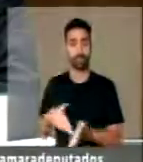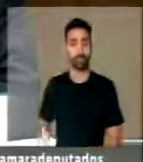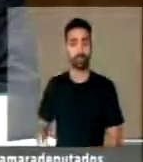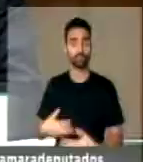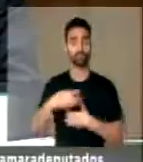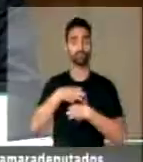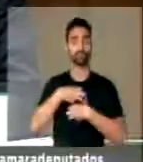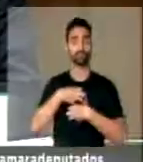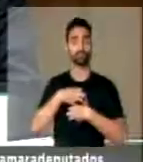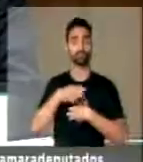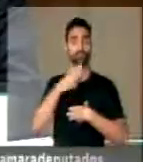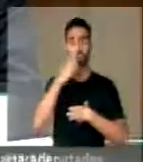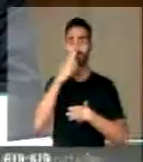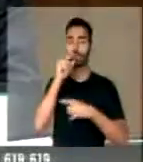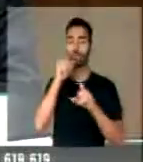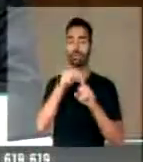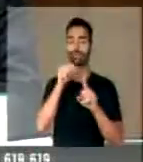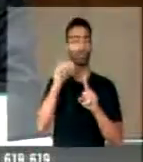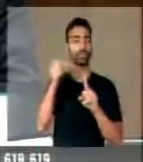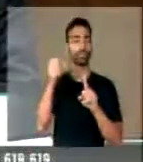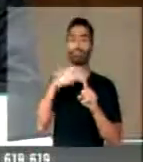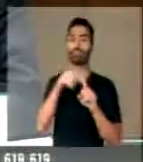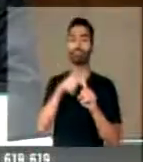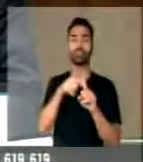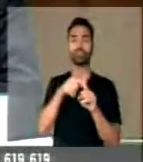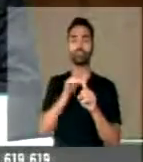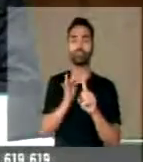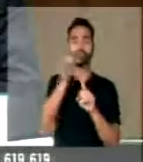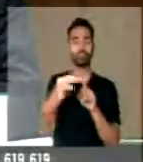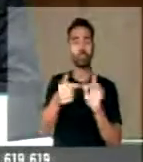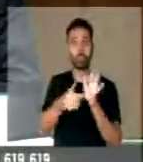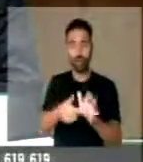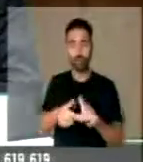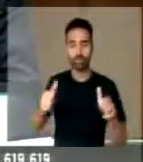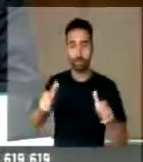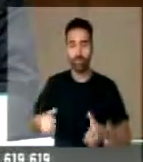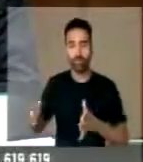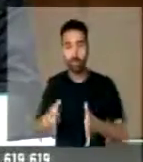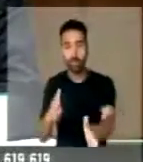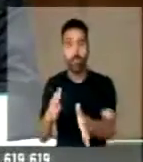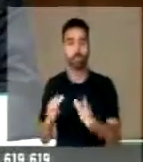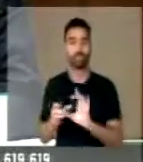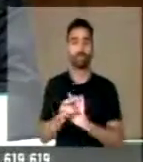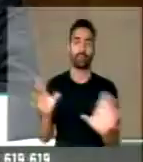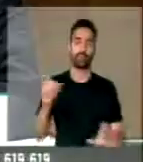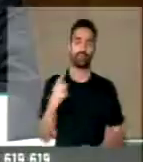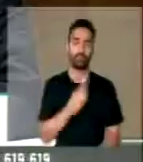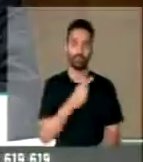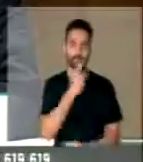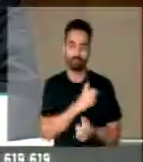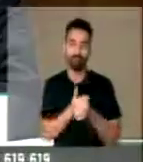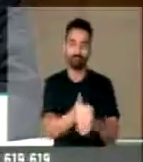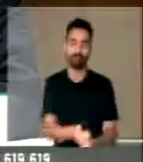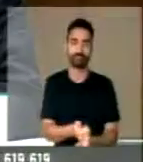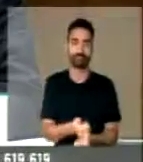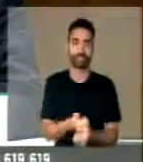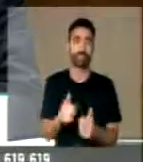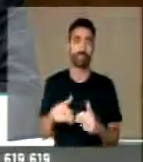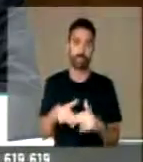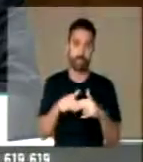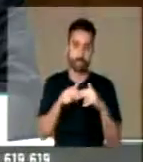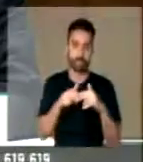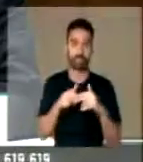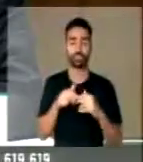um farol apontando os caminhos libertários, sempre libertários, que devemos seguir. Por isso,